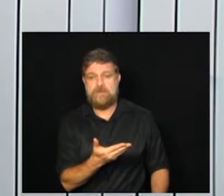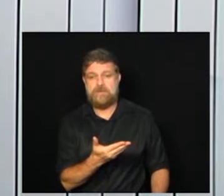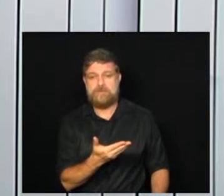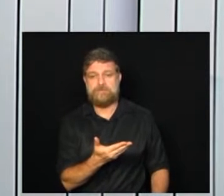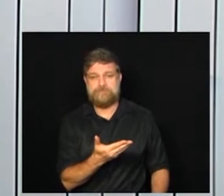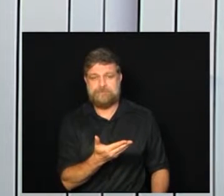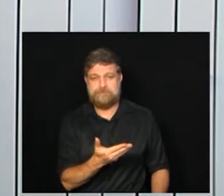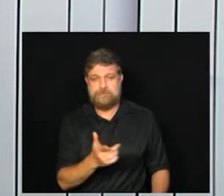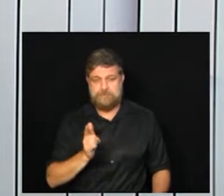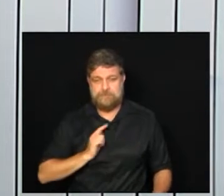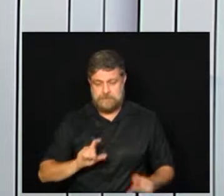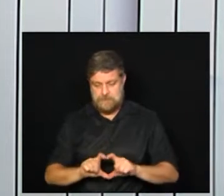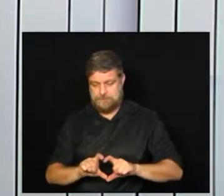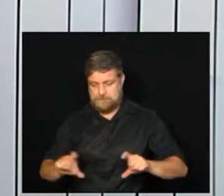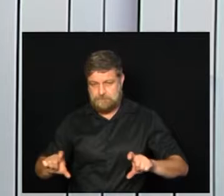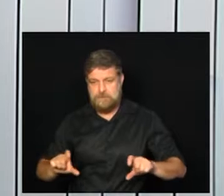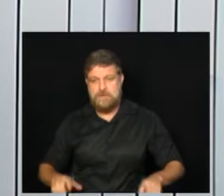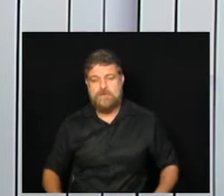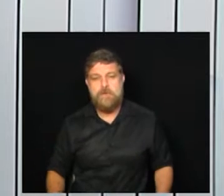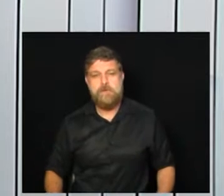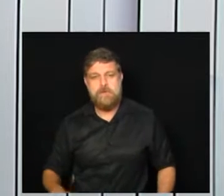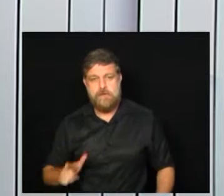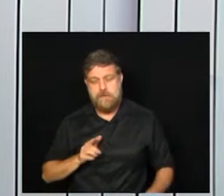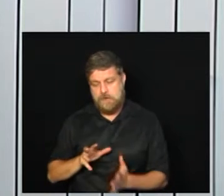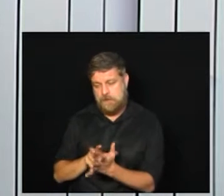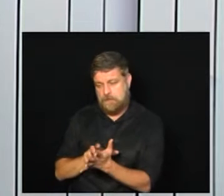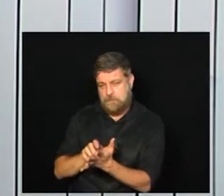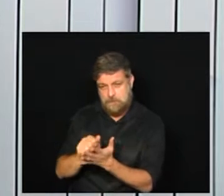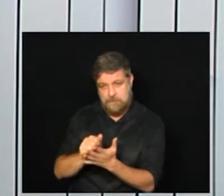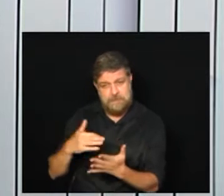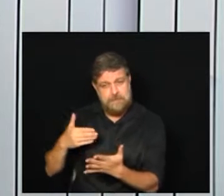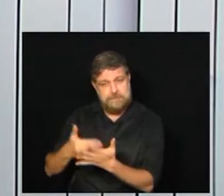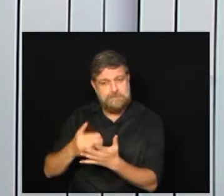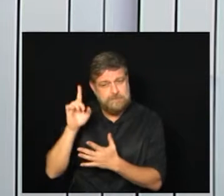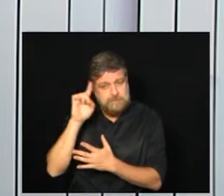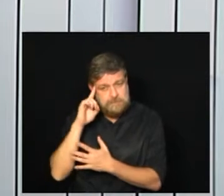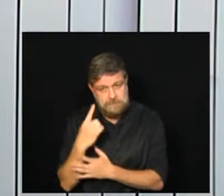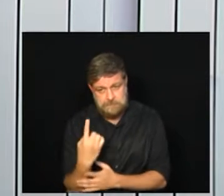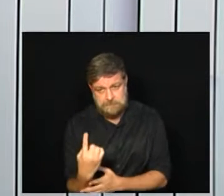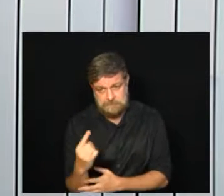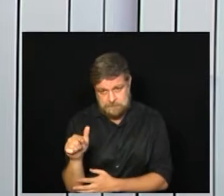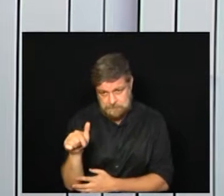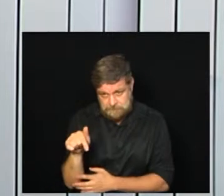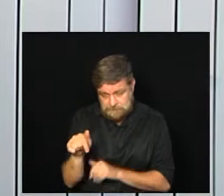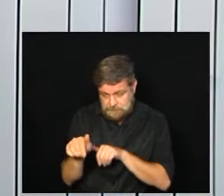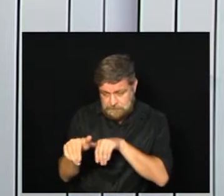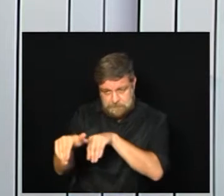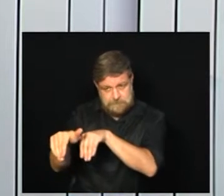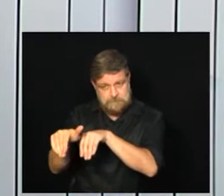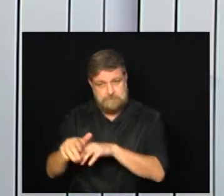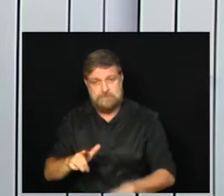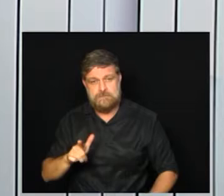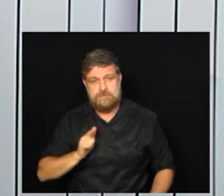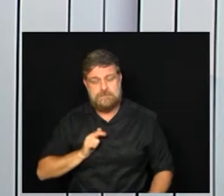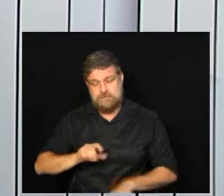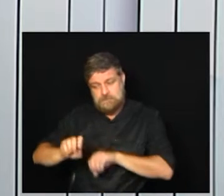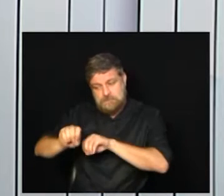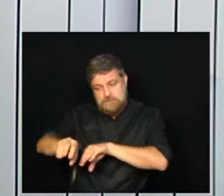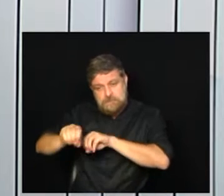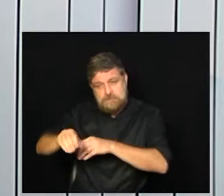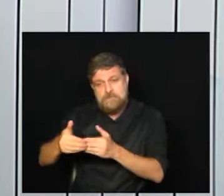www.cursosviarapida.sp.gov.br, está aqui embaixo do seu vídeo. As inscrições até o dia 17 de setembro e as aulas